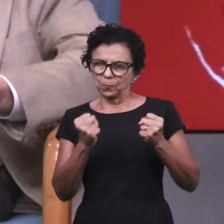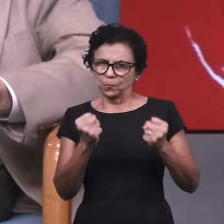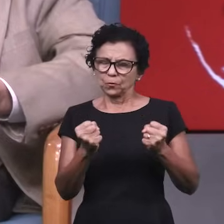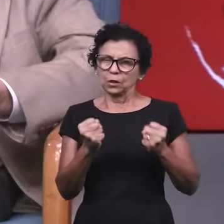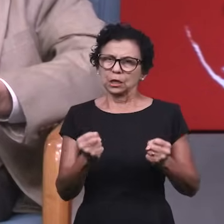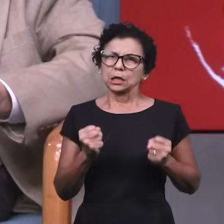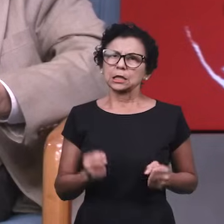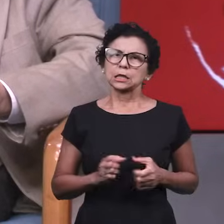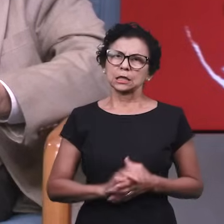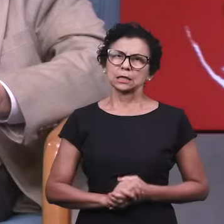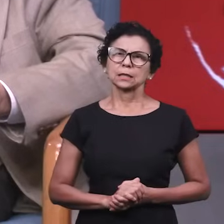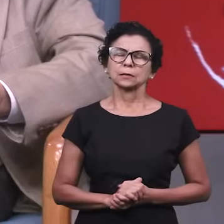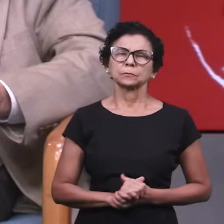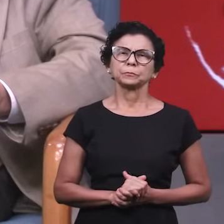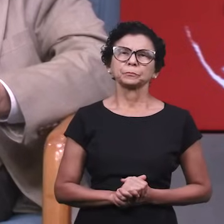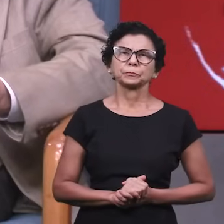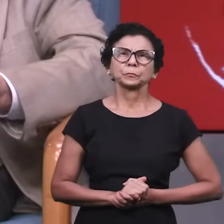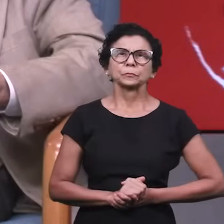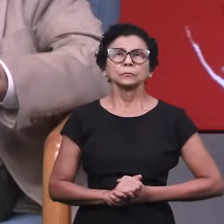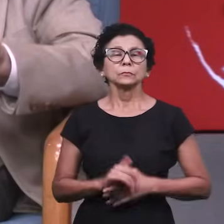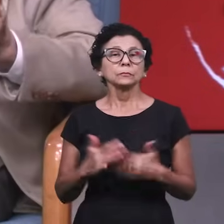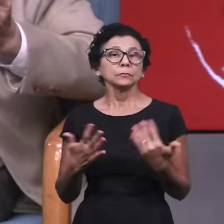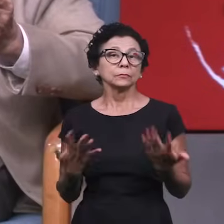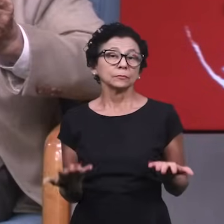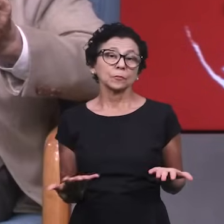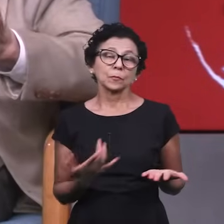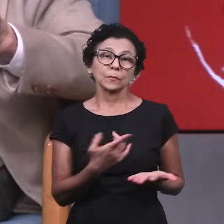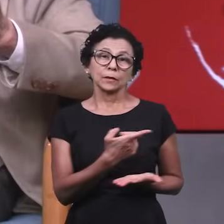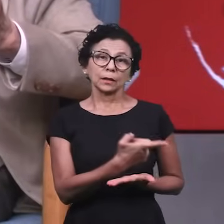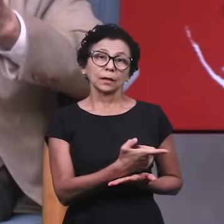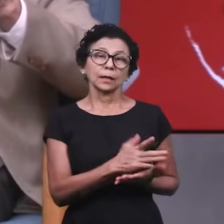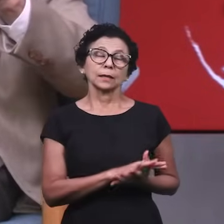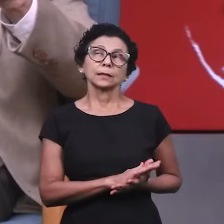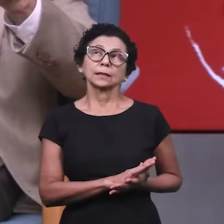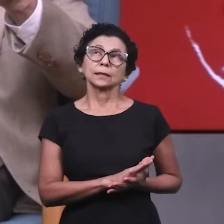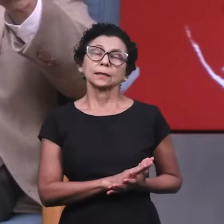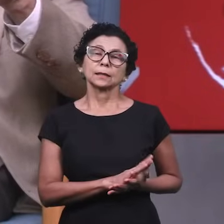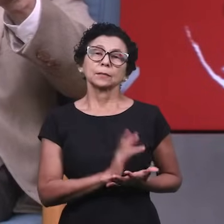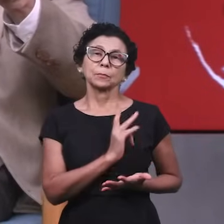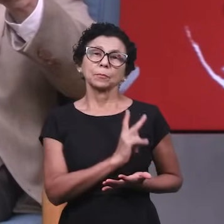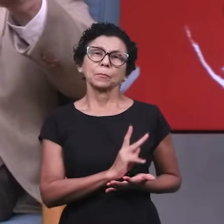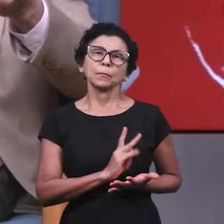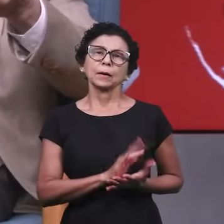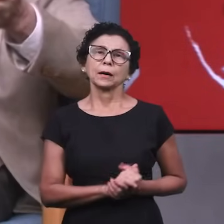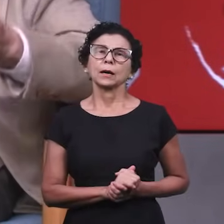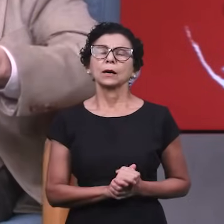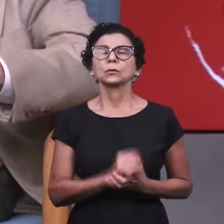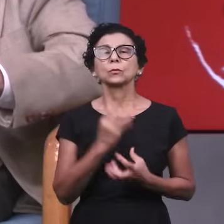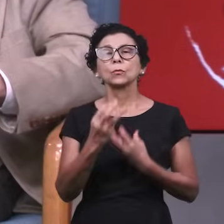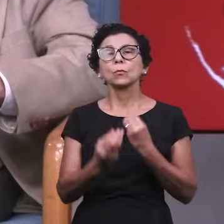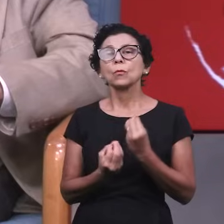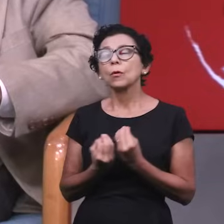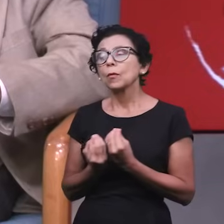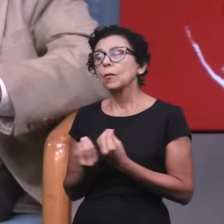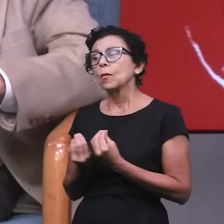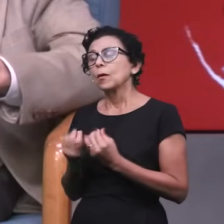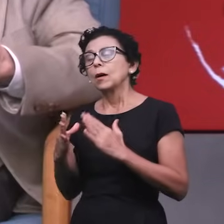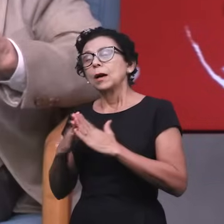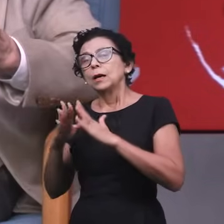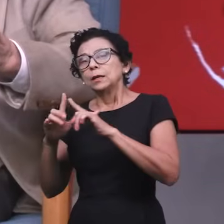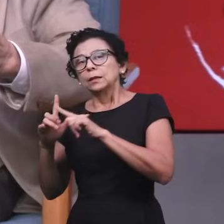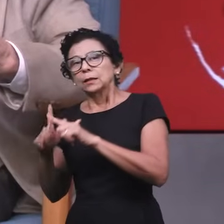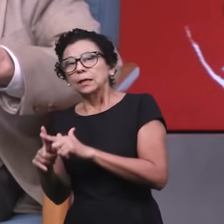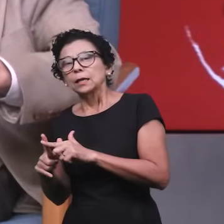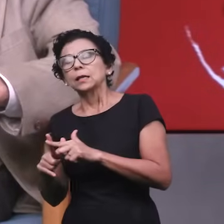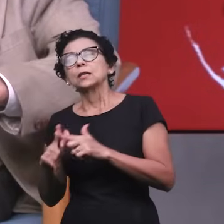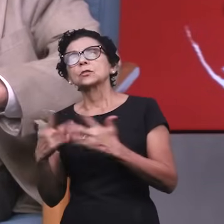proeminente com relação à doutrina foi do apóstolo Paulo. É ele que descreve, ele que coloca a igreja, o funcionamento da igreja com relação